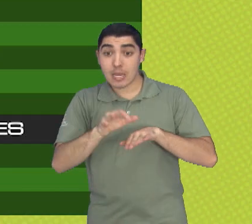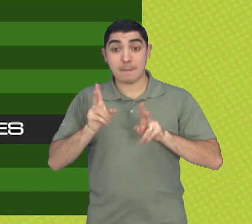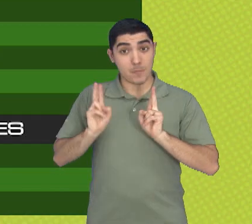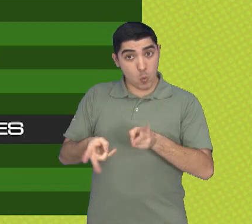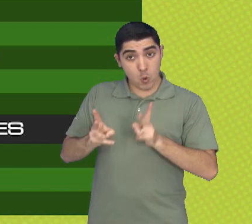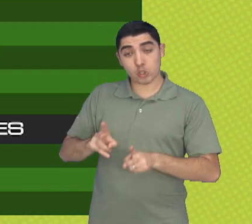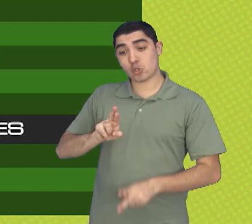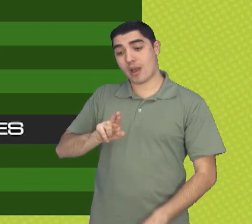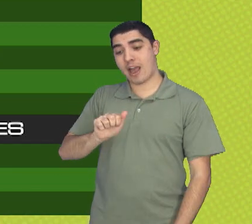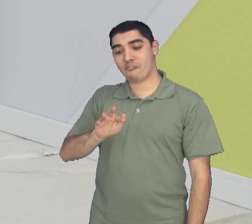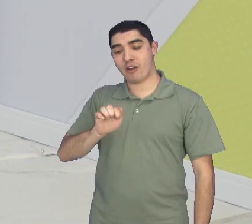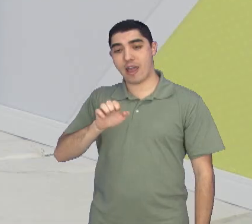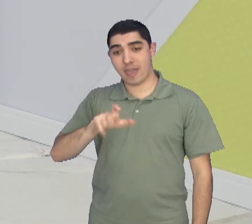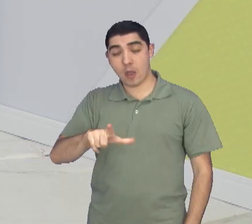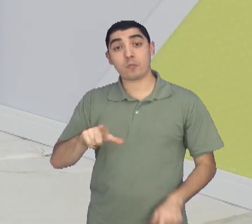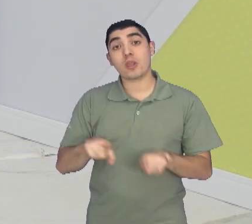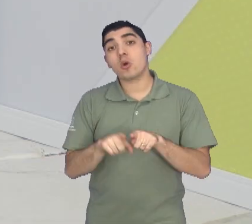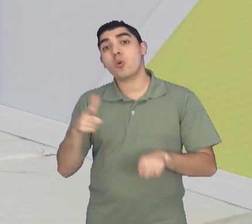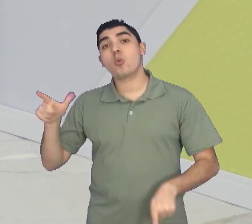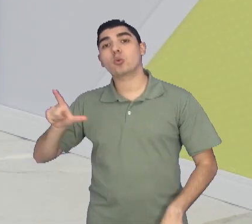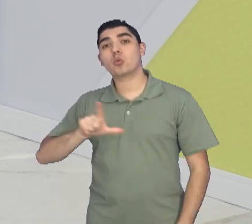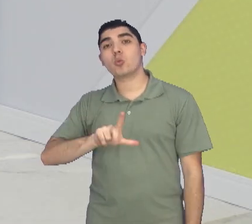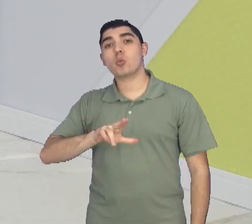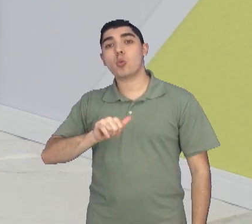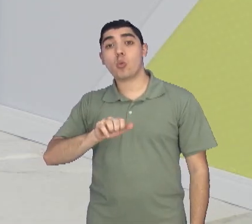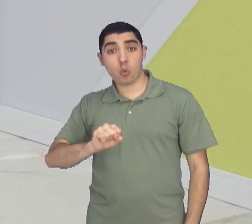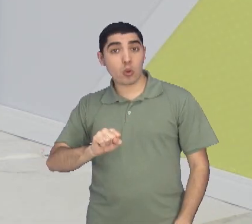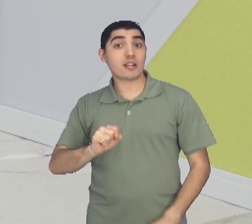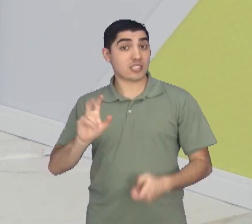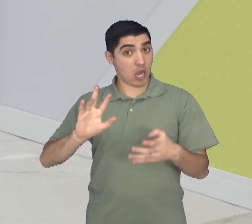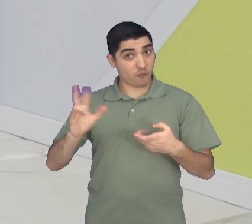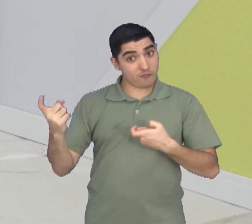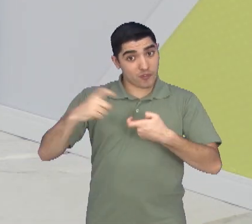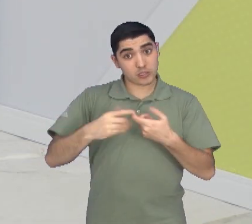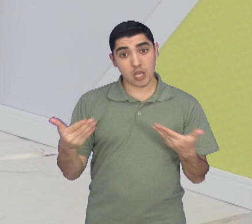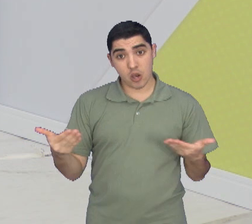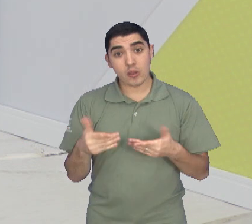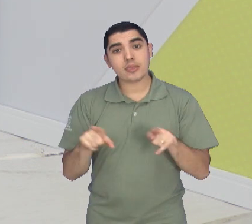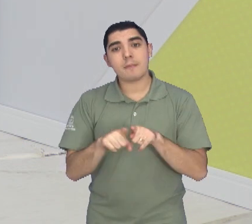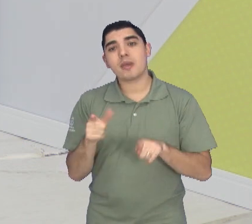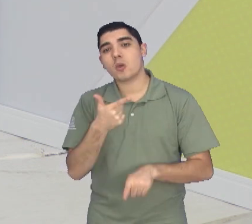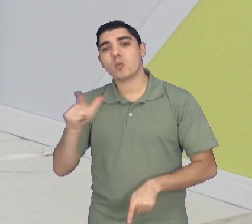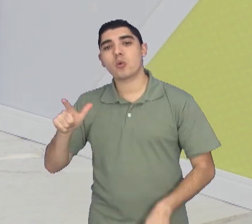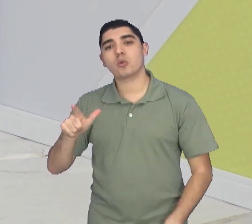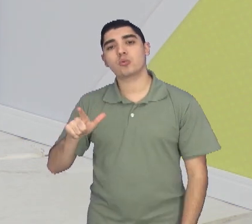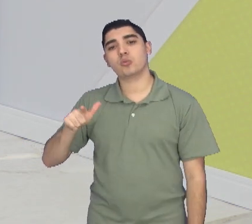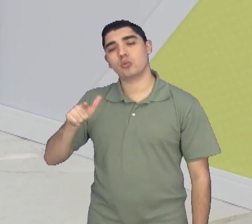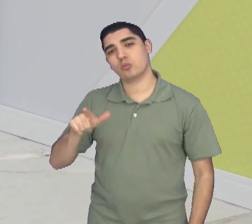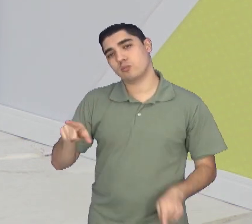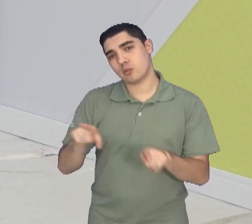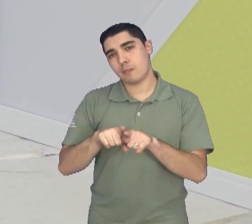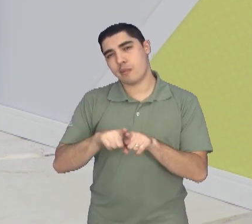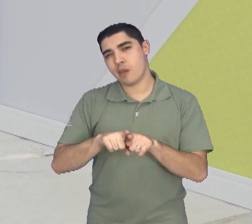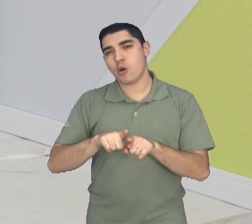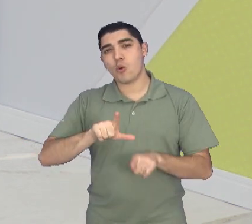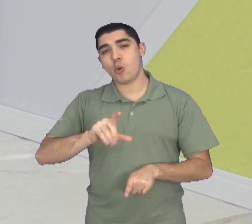Lucas Lima está retornando também ao São José, está no Itabirito, e o Lohan ainda é uma incógnita, ele está machucado, vai se recuperar aí no São José, e vamos